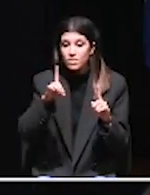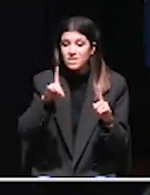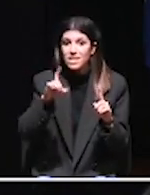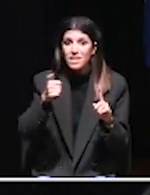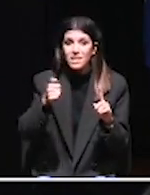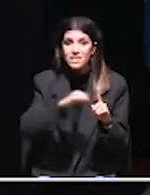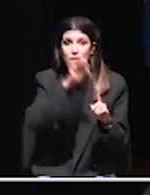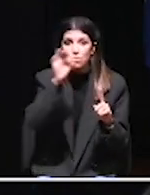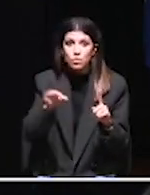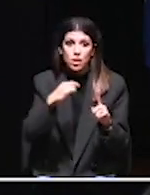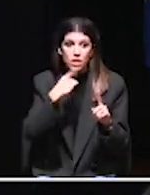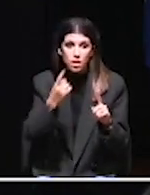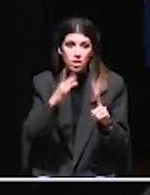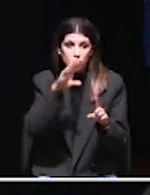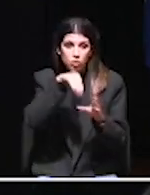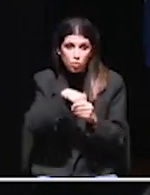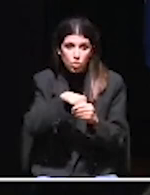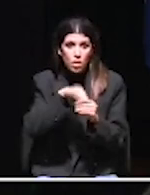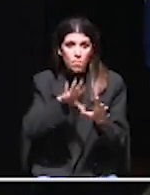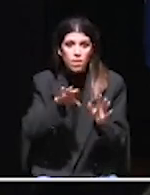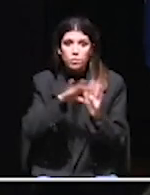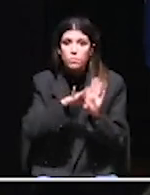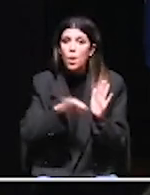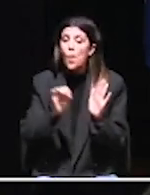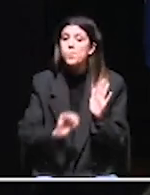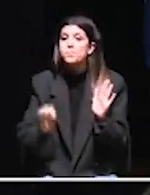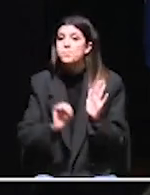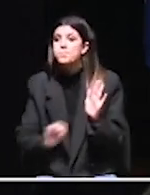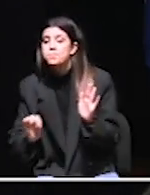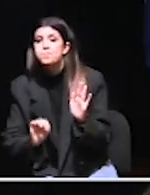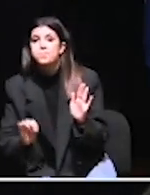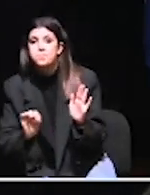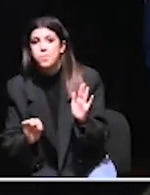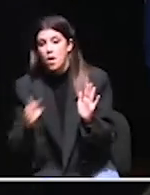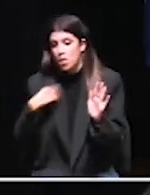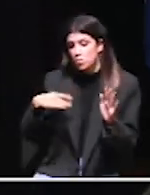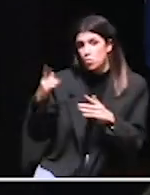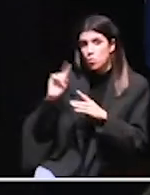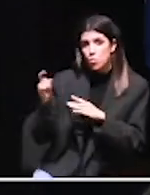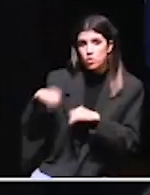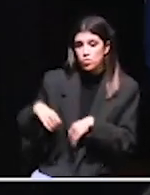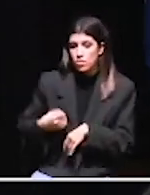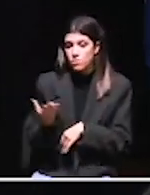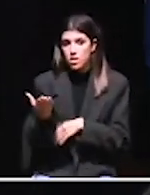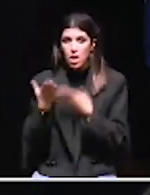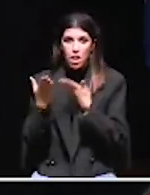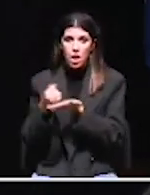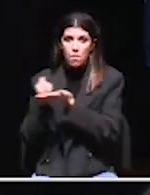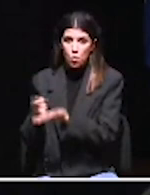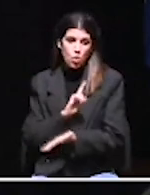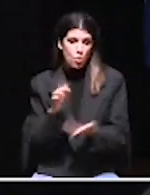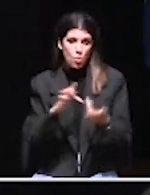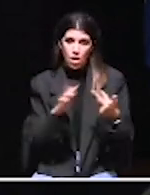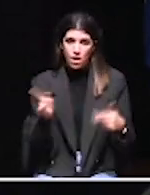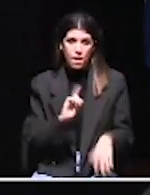65% das pessoas que diz de abrangir, mesmo sem existir. Mas assegurado pela Santa Casa da Misericórdia e não pela Câmara Municipal de